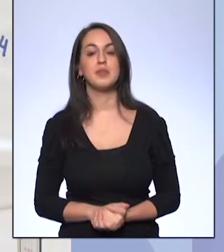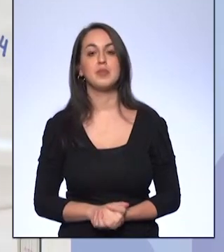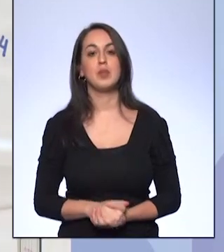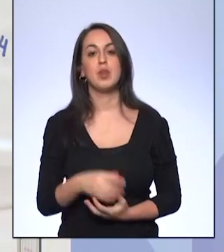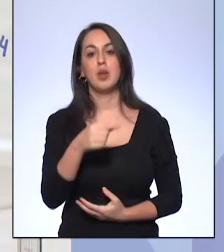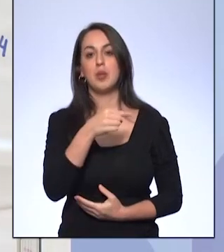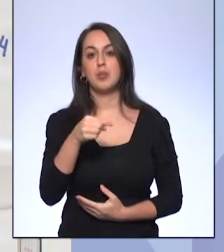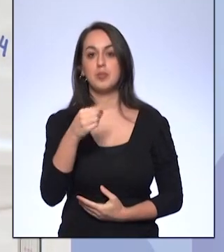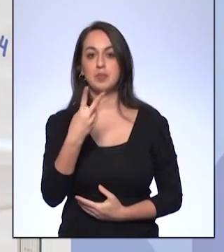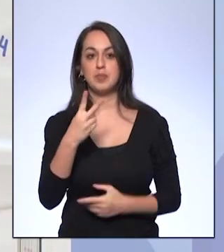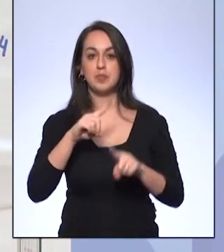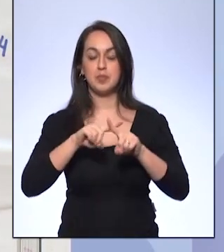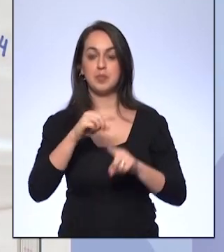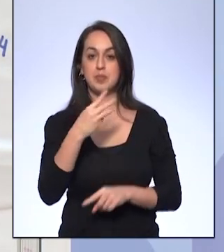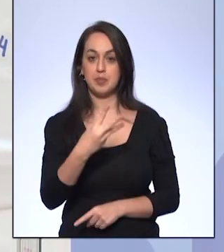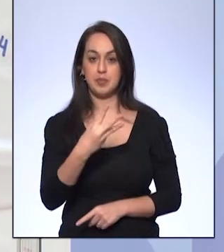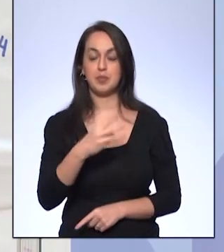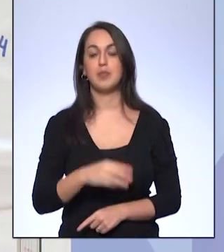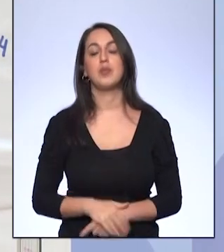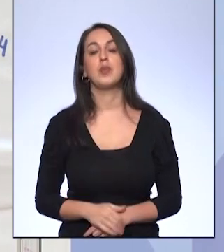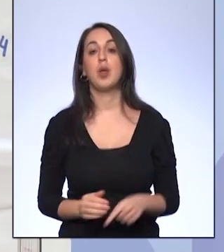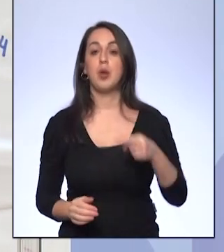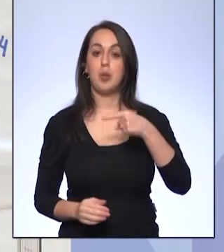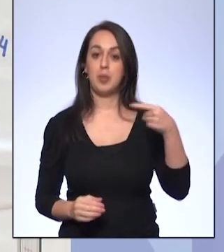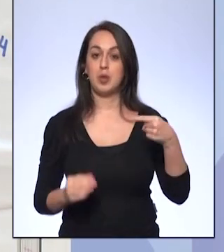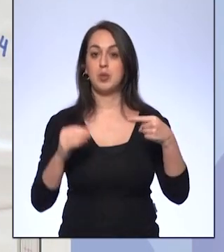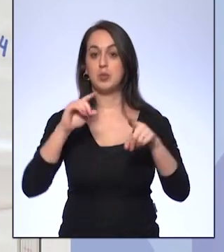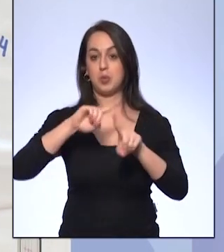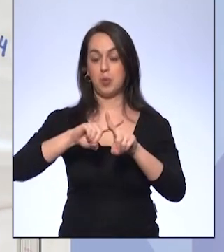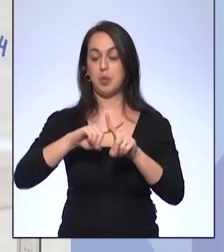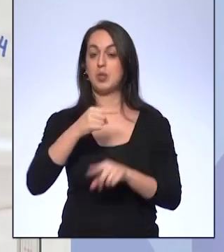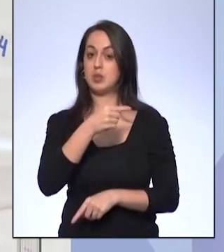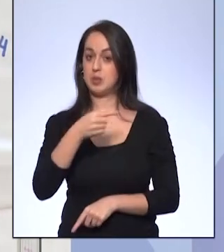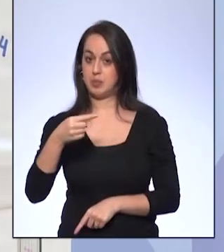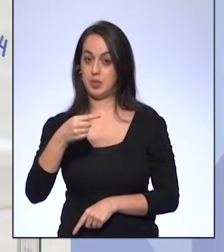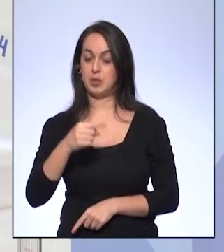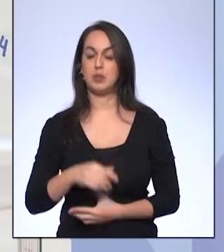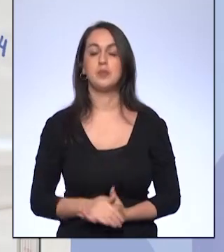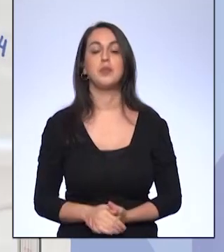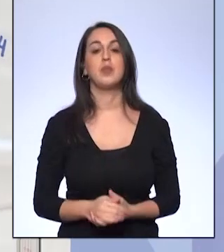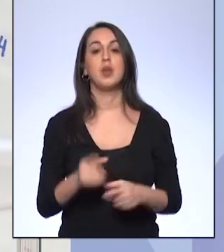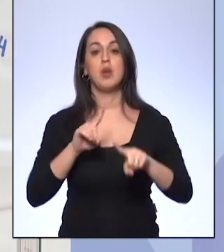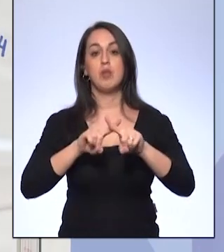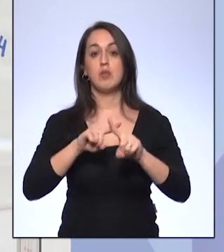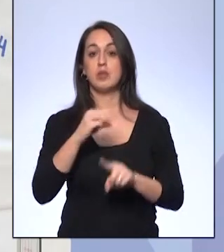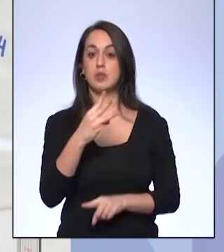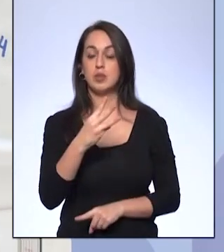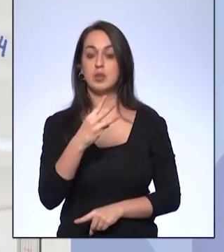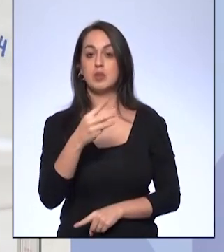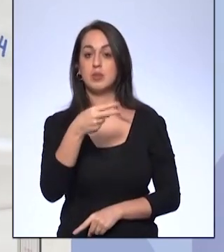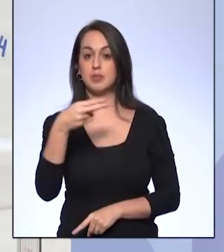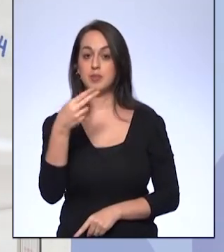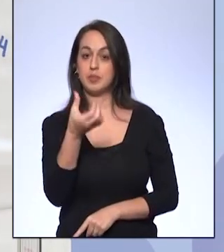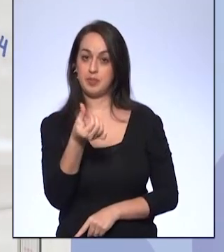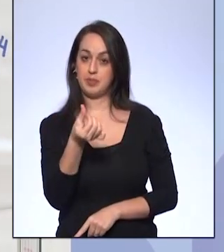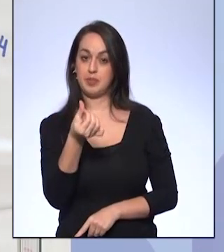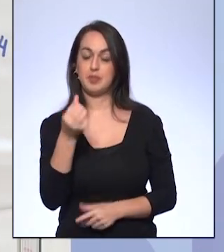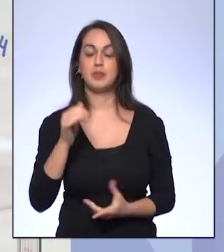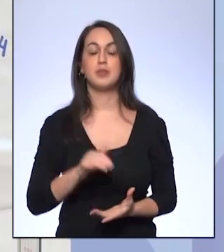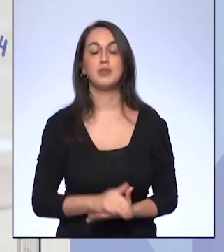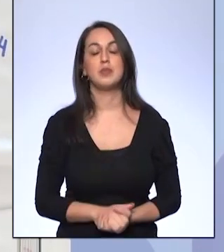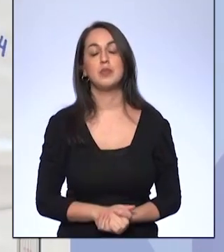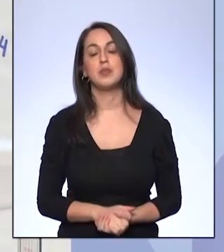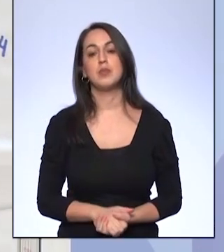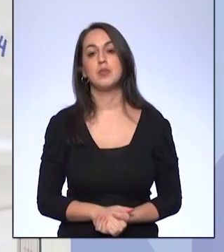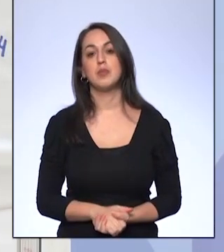-2 vezes 3, menos com mais, menos, 2 vezes 3, 6. Nesse, mais com